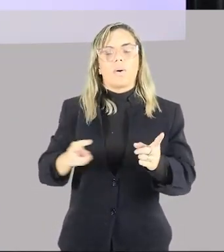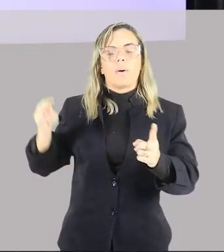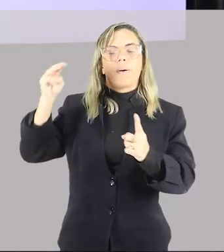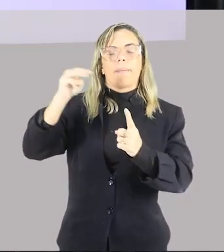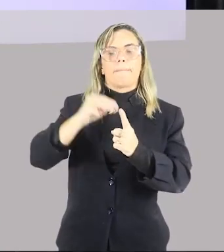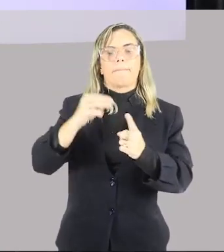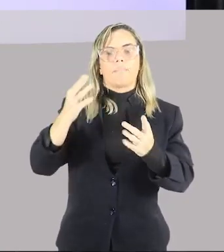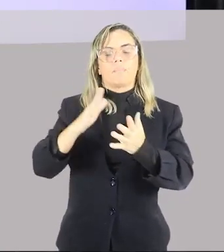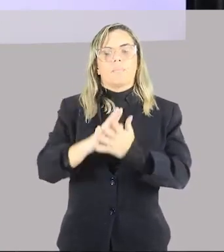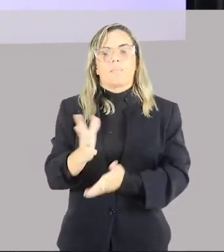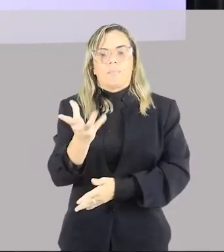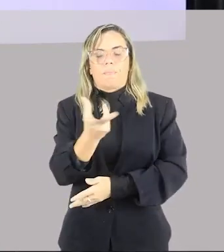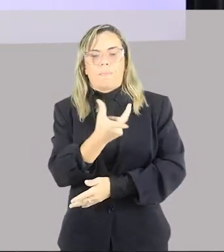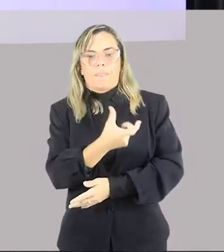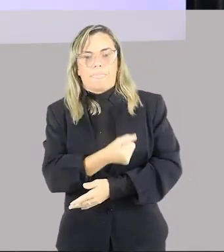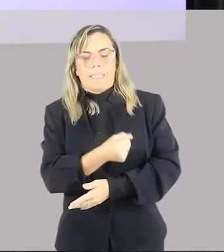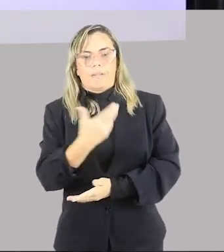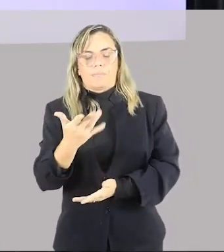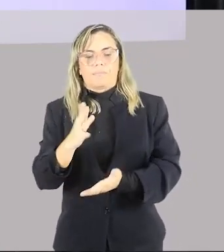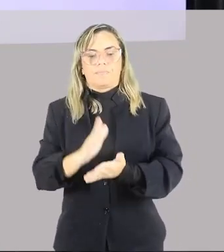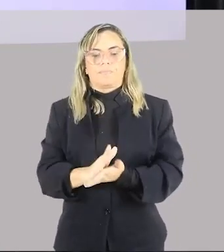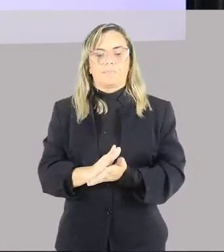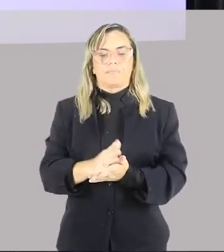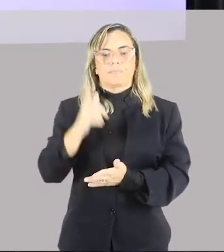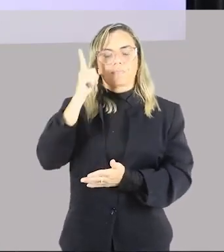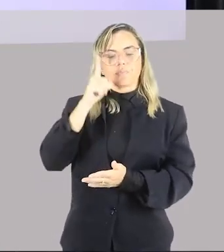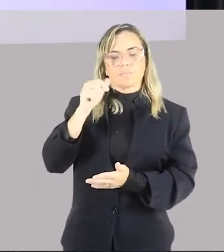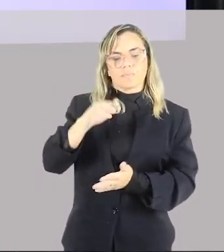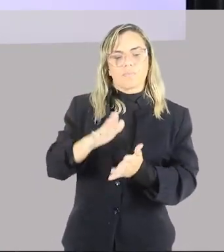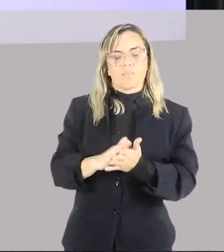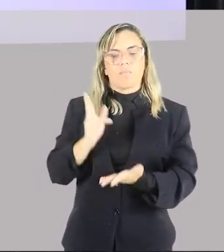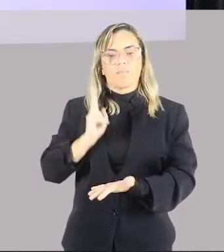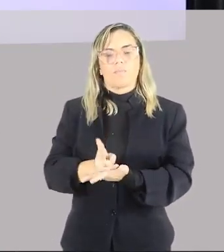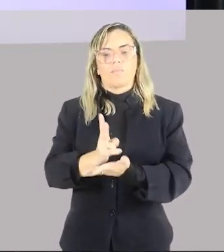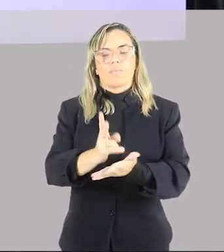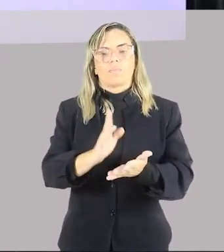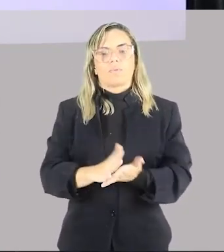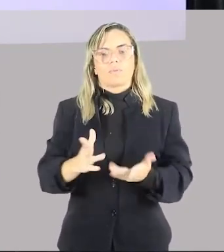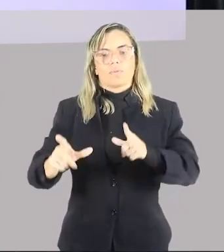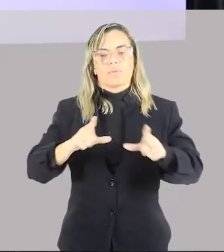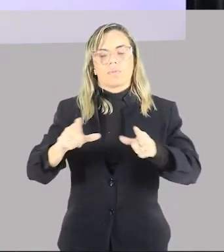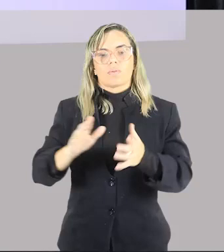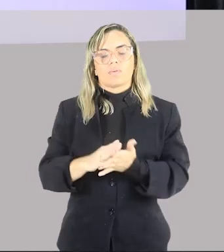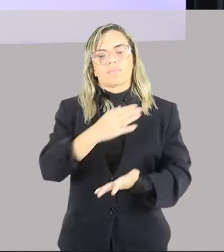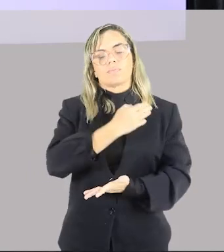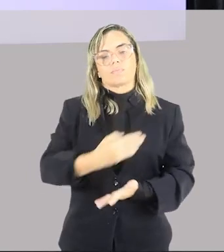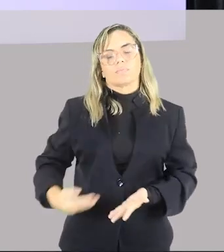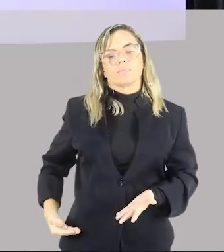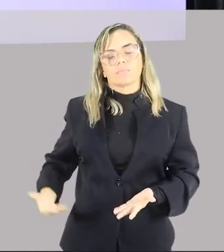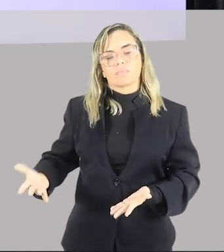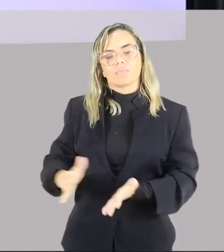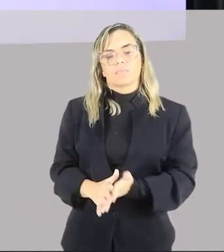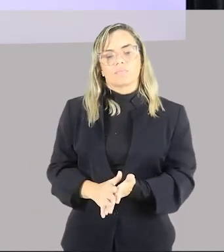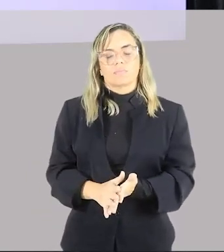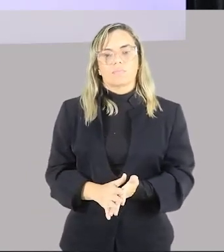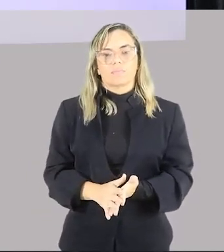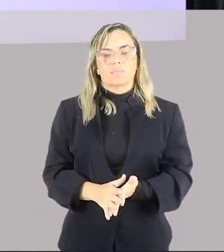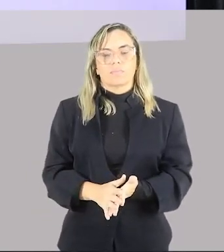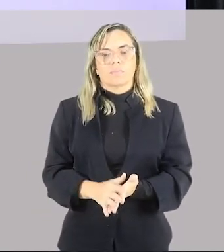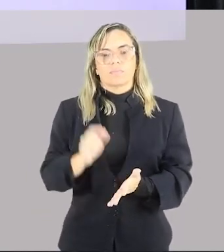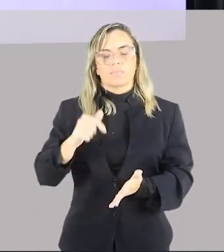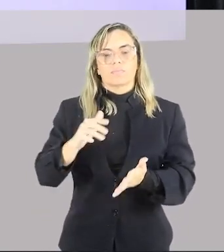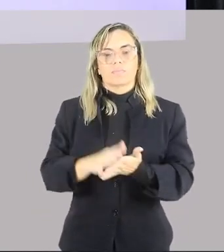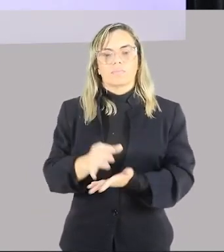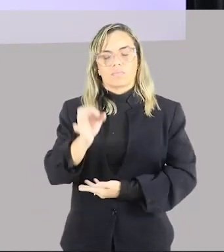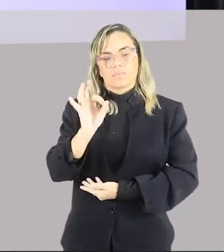você está apto para garantir a estabilidade, para ser mantido no serviço público, para garantir a eficácia do